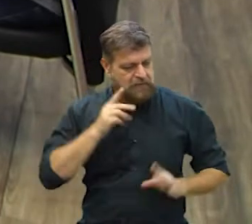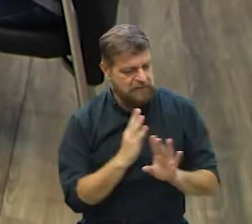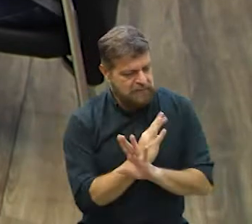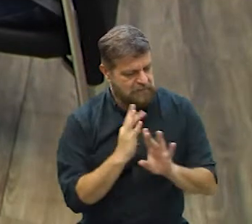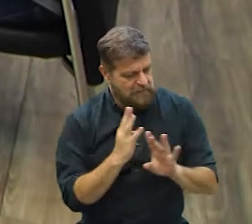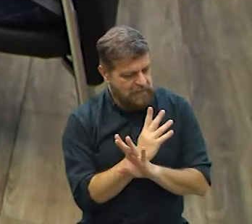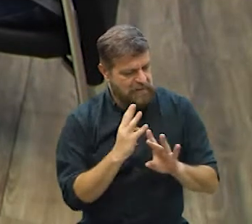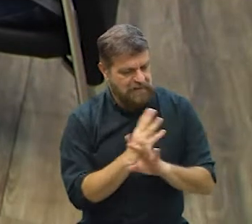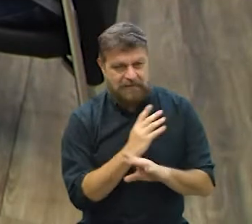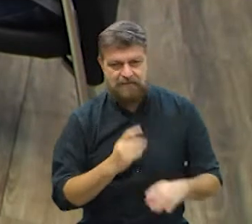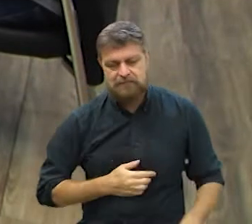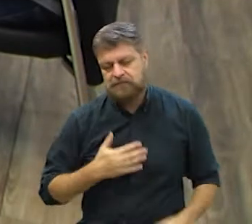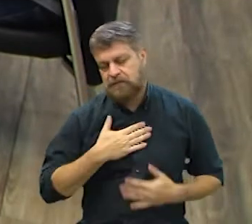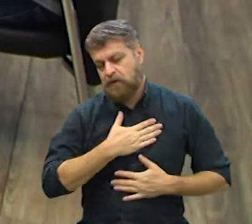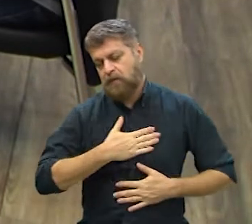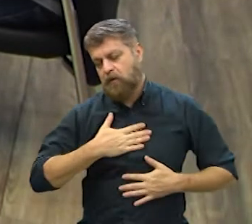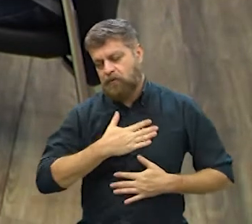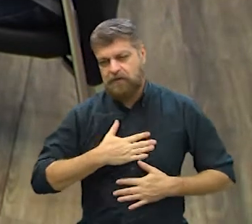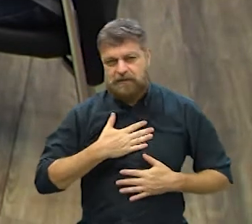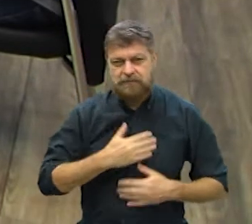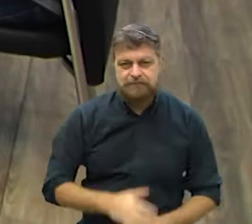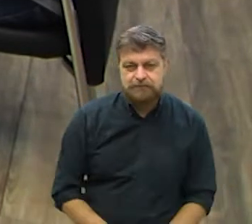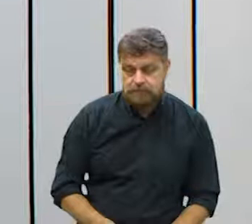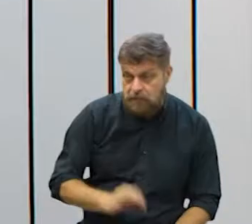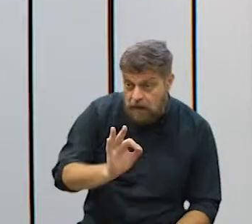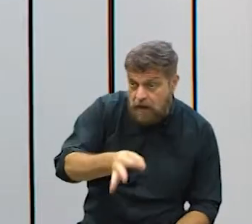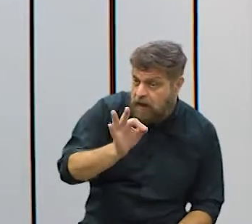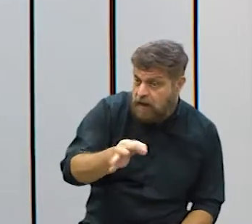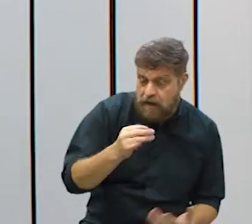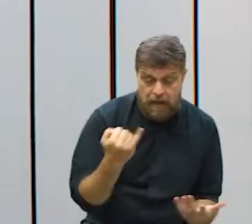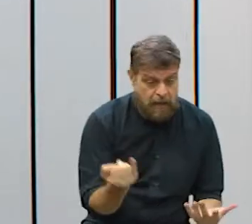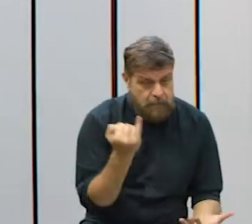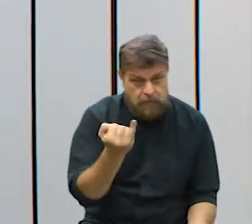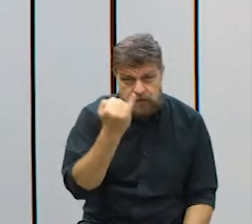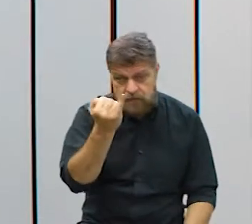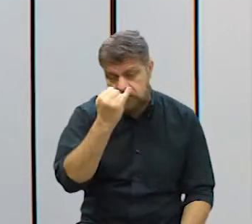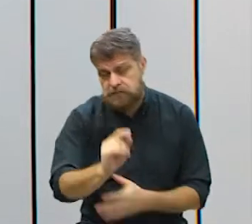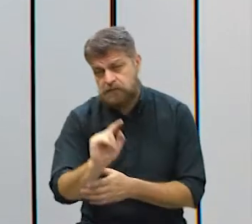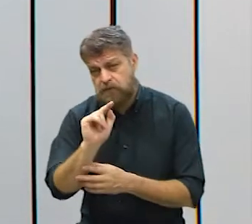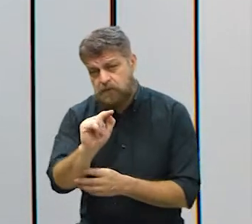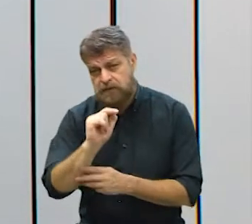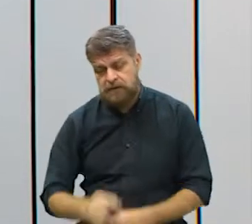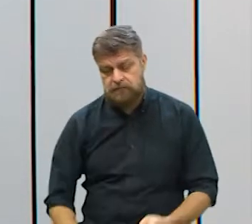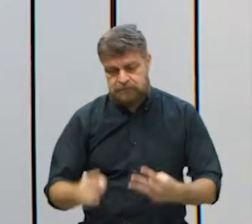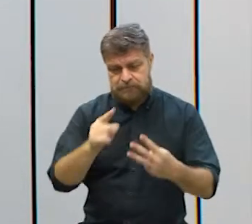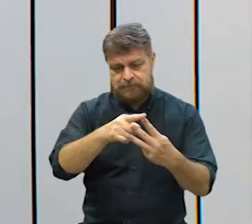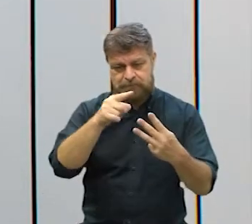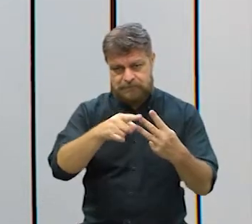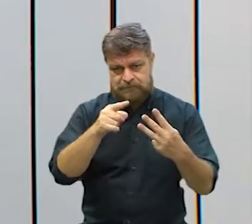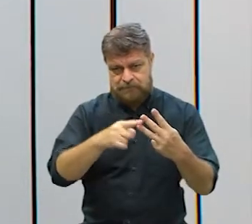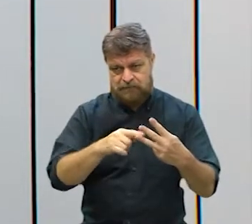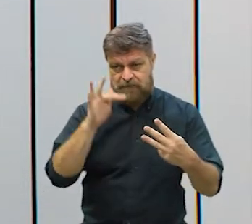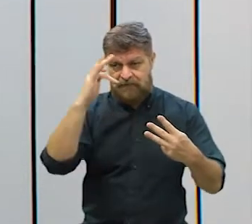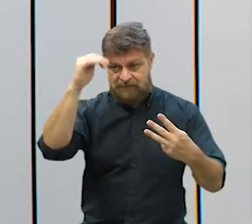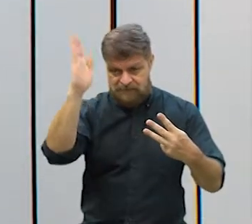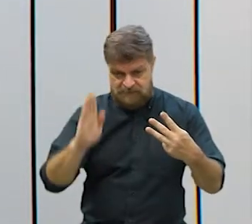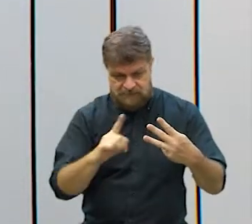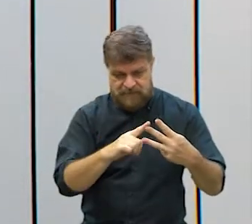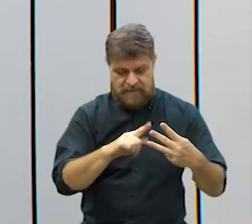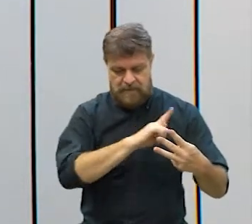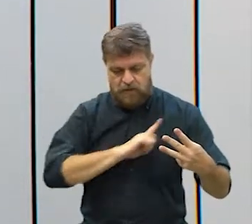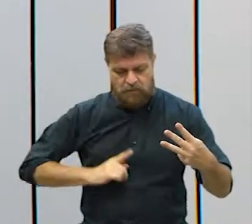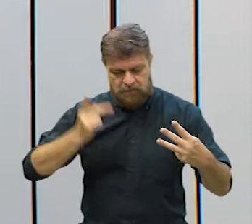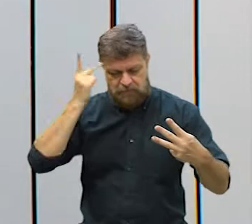de Mobilidade Urbana aqui, que é uma honra. Realmente, Gabriel, é importantíssimo, né, os três, aí